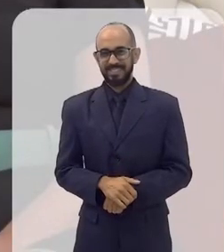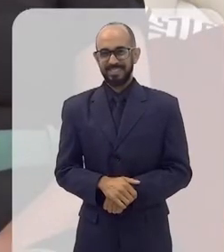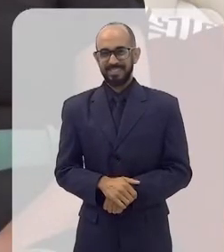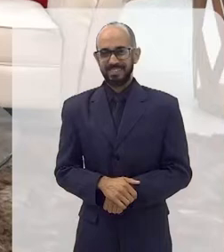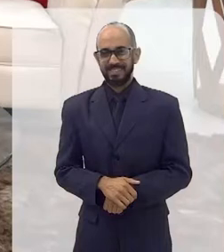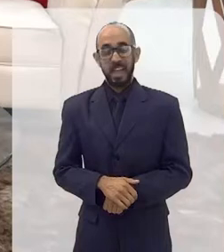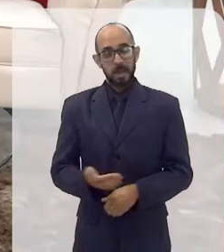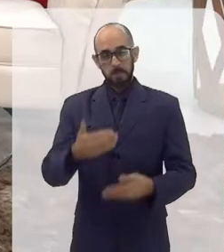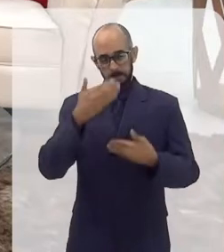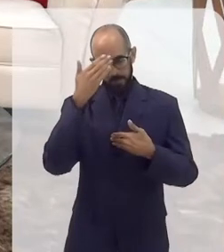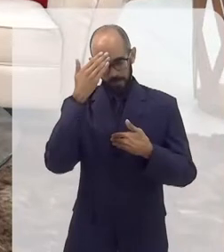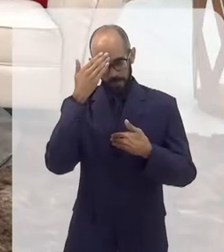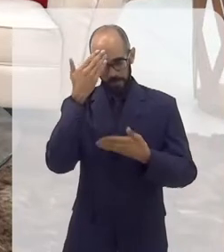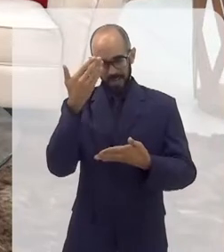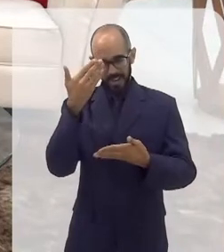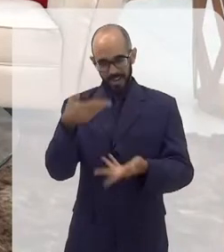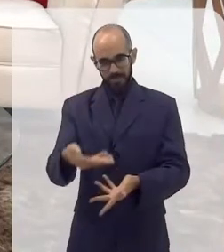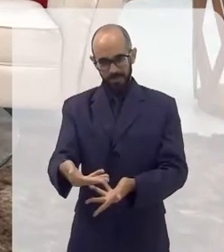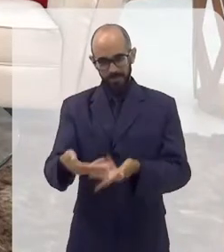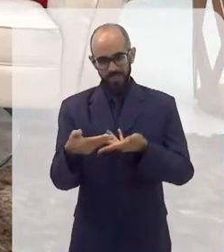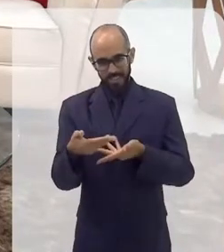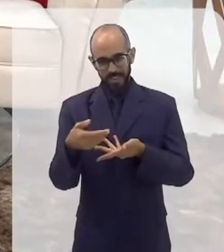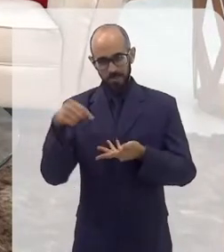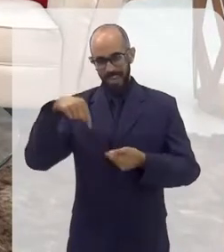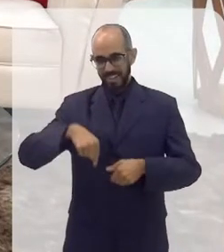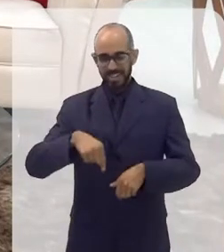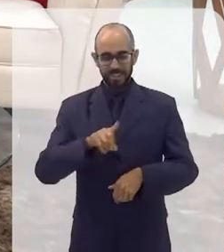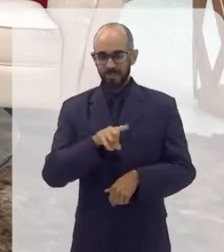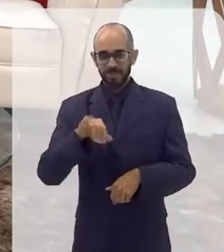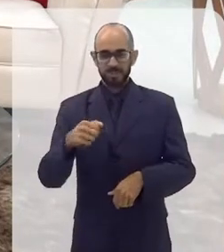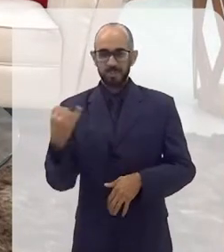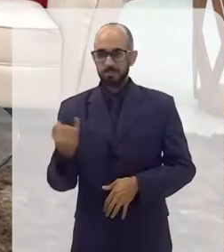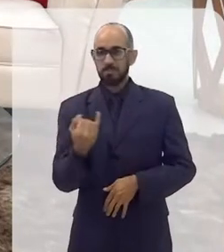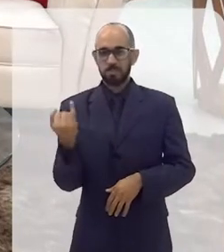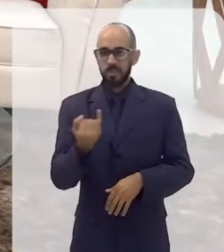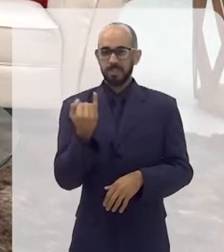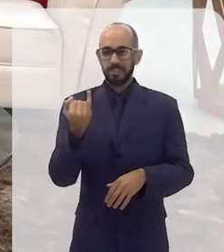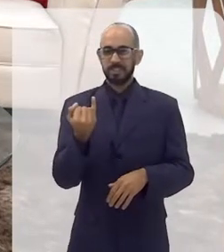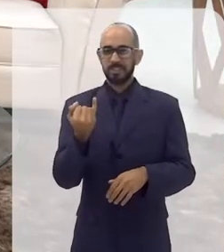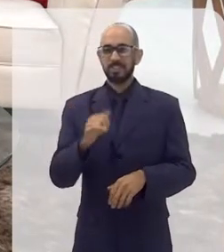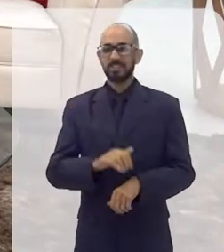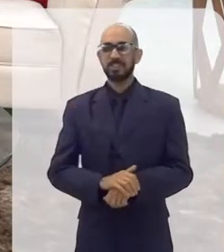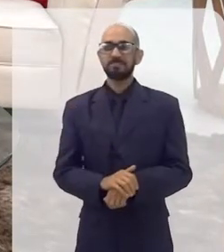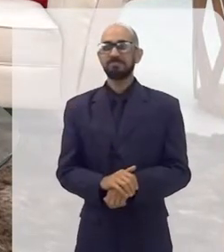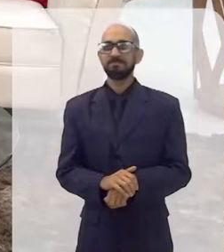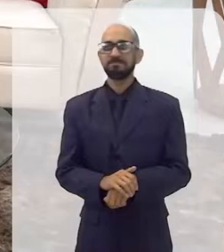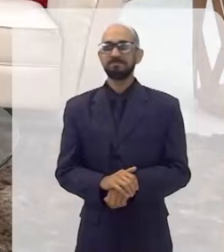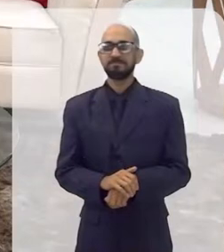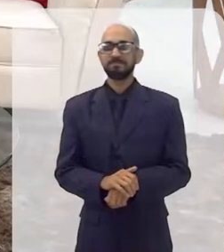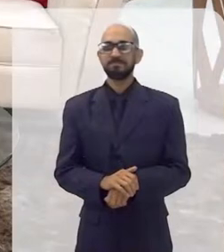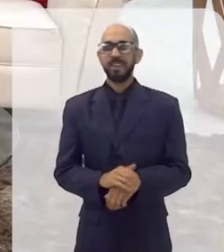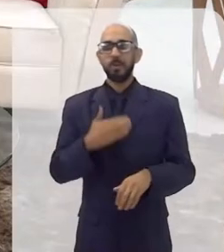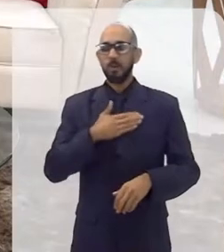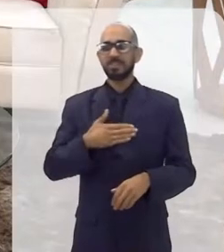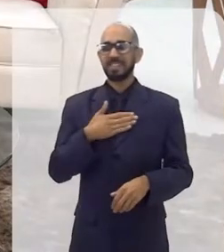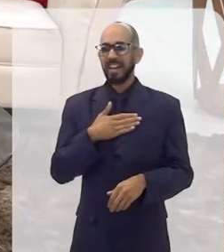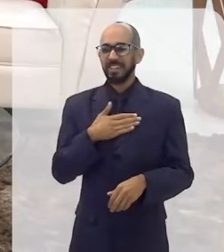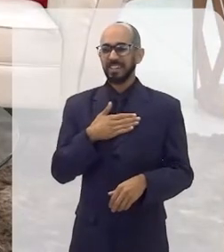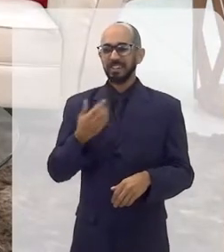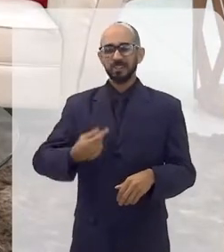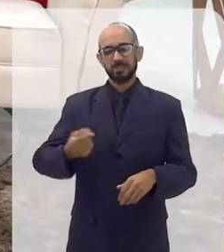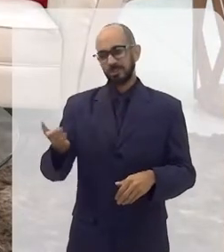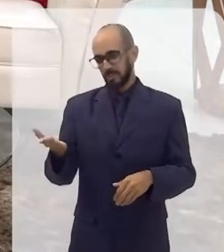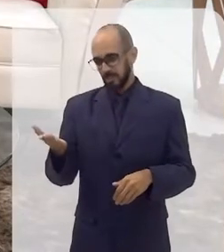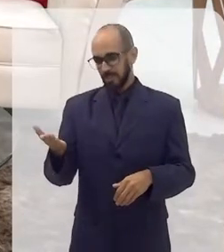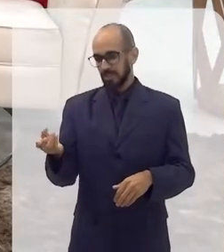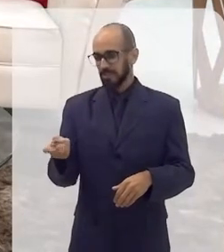primeiro lugar, muito obrigado por nos receber aqui em um dia tão importante. E eu gostaria que o senhor nos